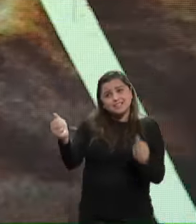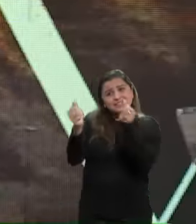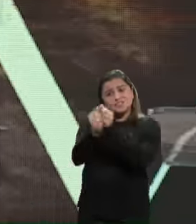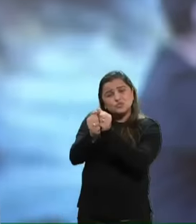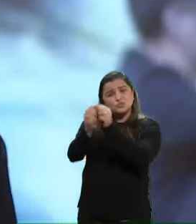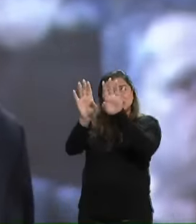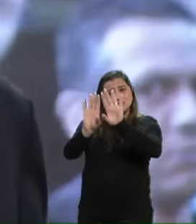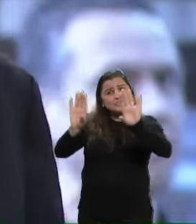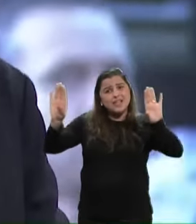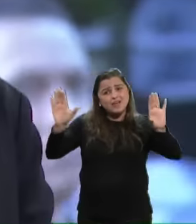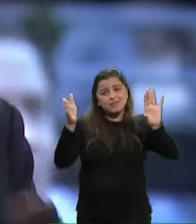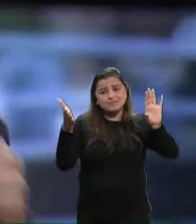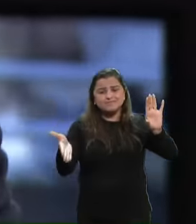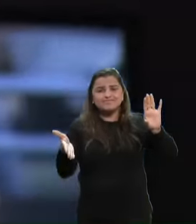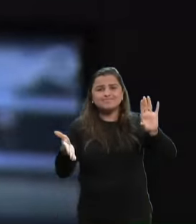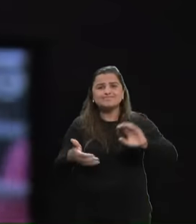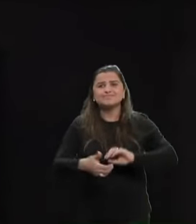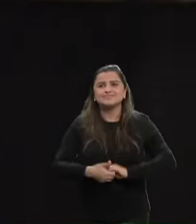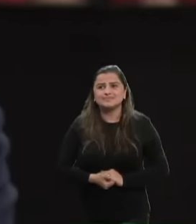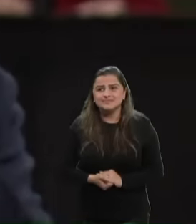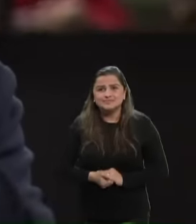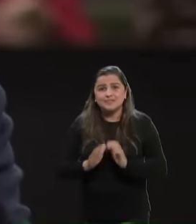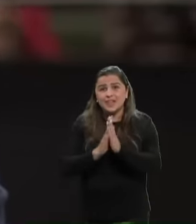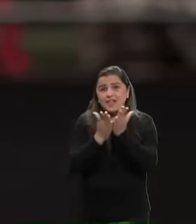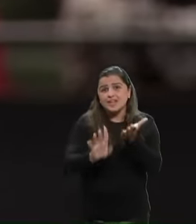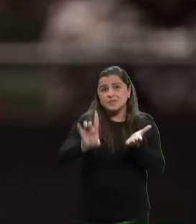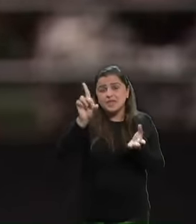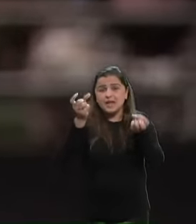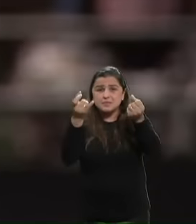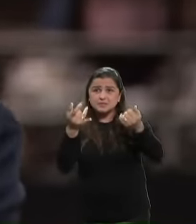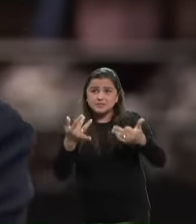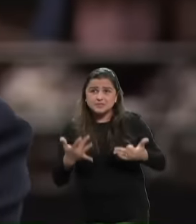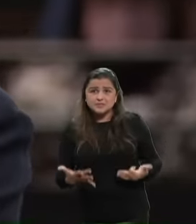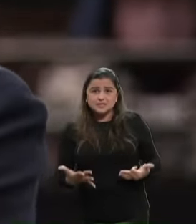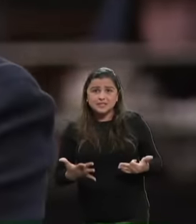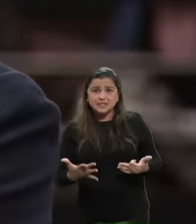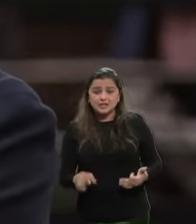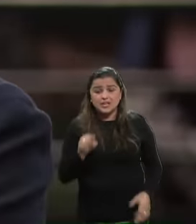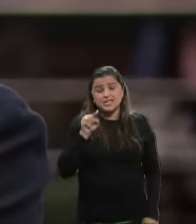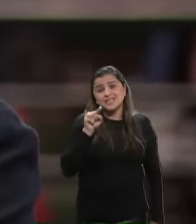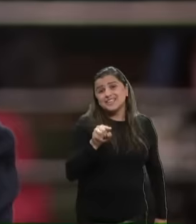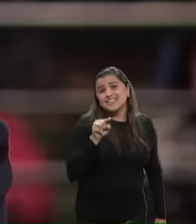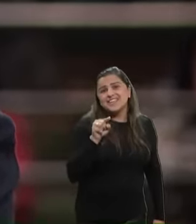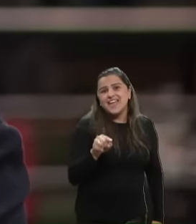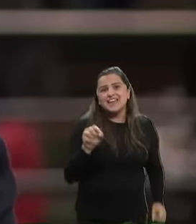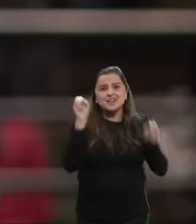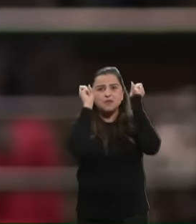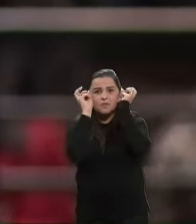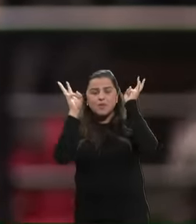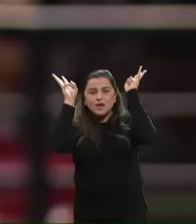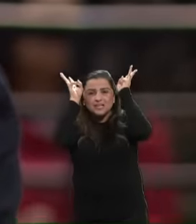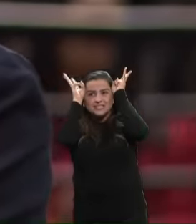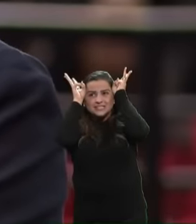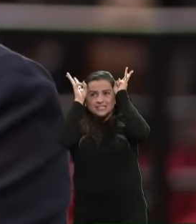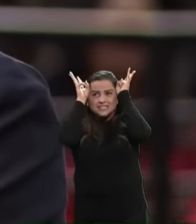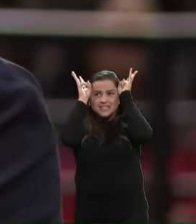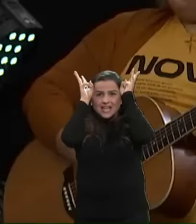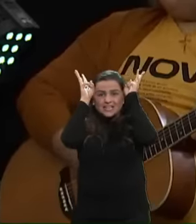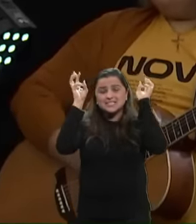céu, porque fala a Bíblia que ele fez conforme Deus mostrou ele. Moisés, antes de levantar